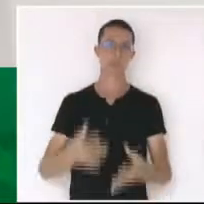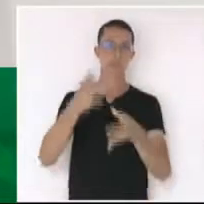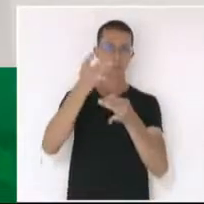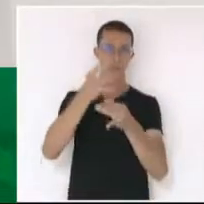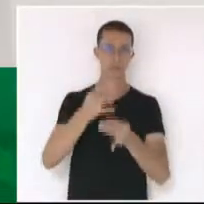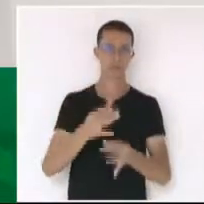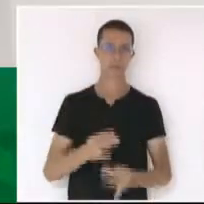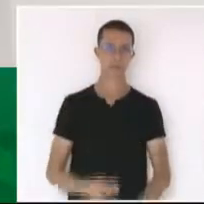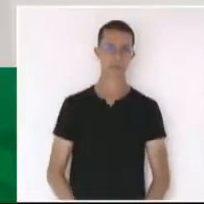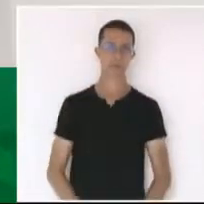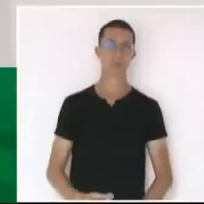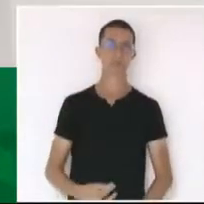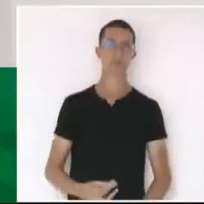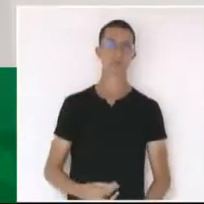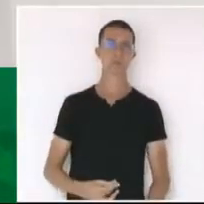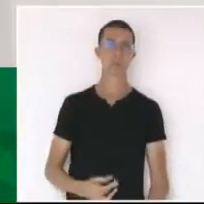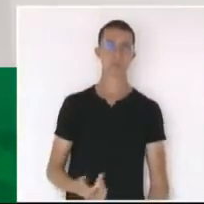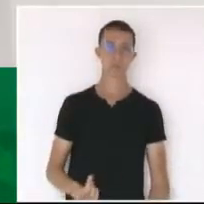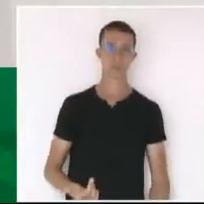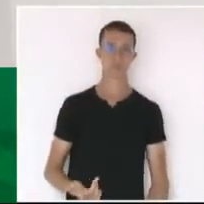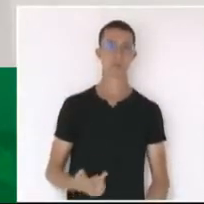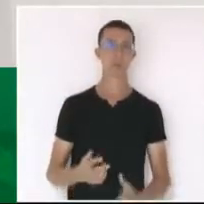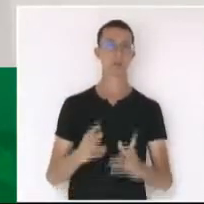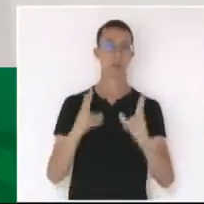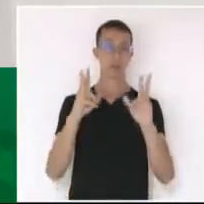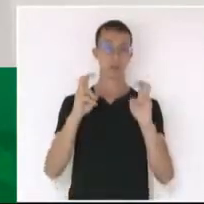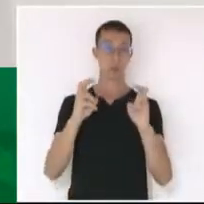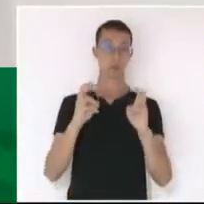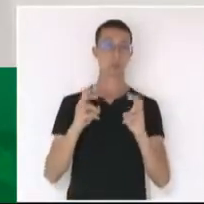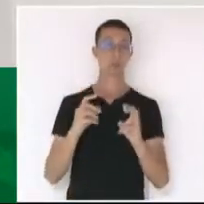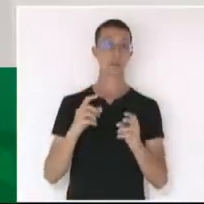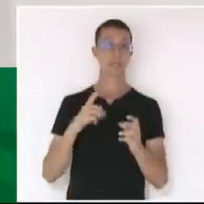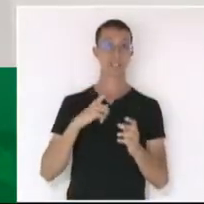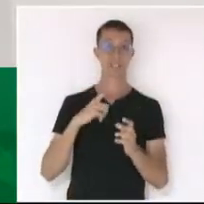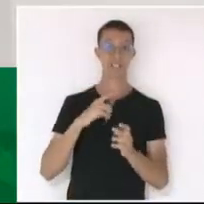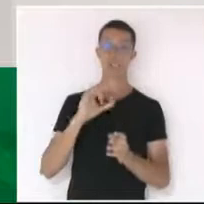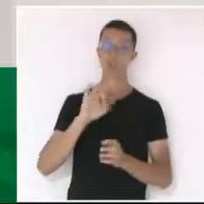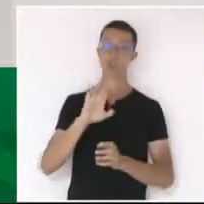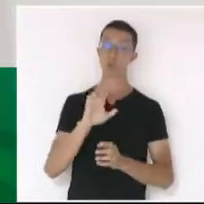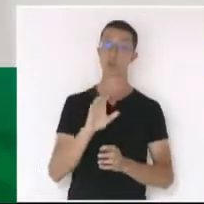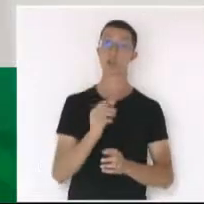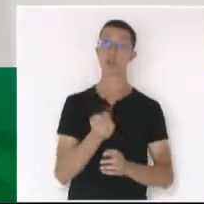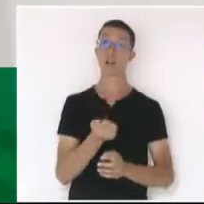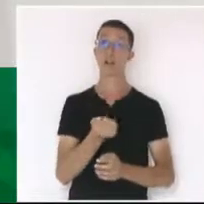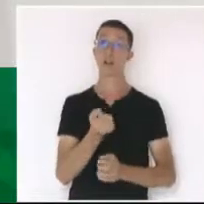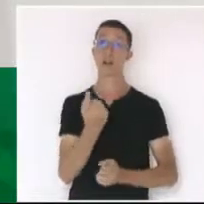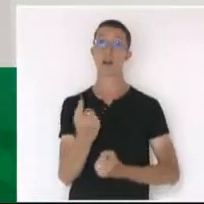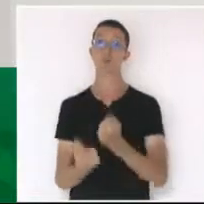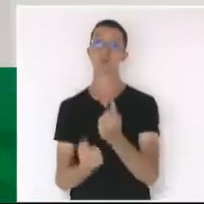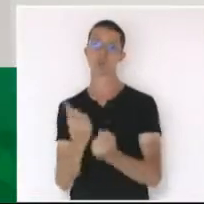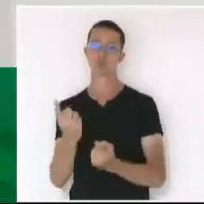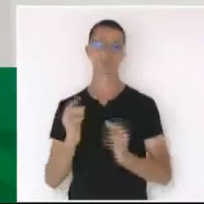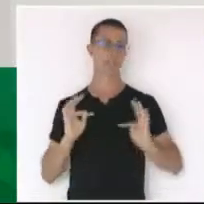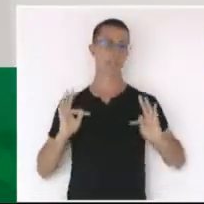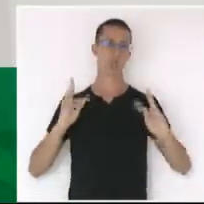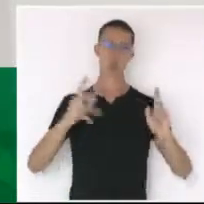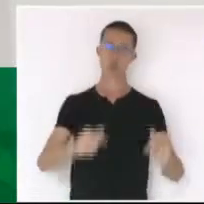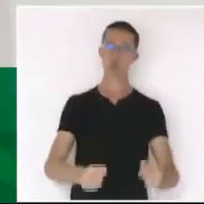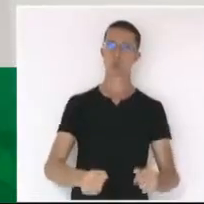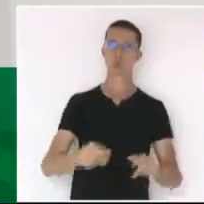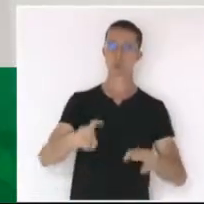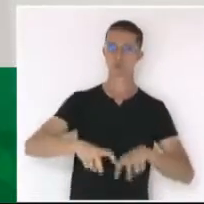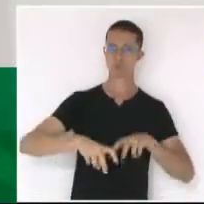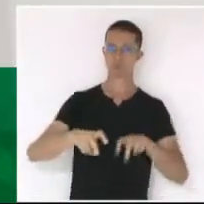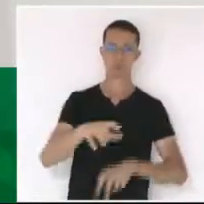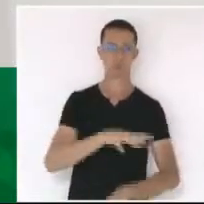opinião pontual e Não genérica não generalizada não é uma questão de todo agronegócio Catarinense nem das